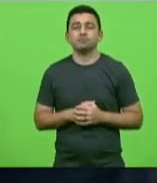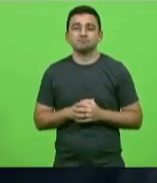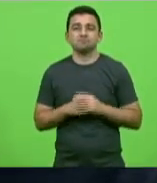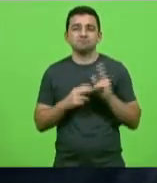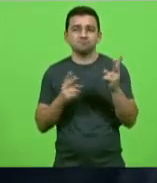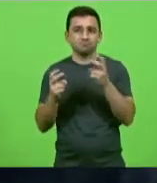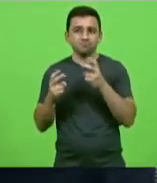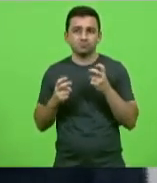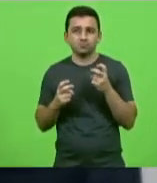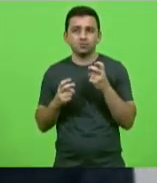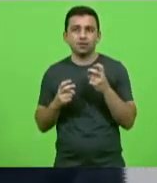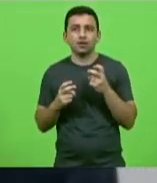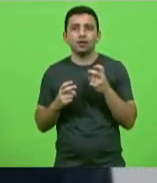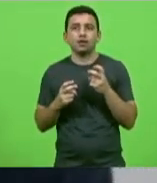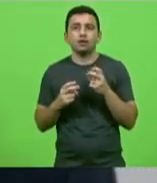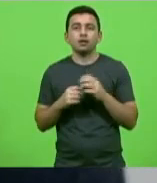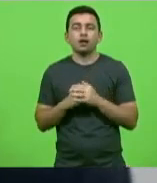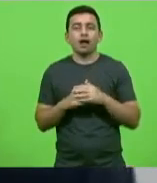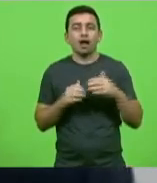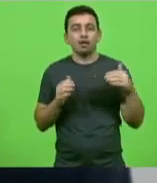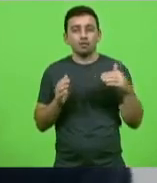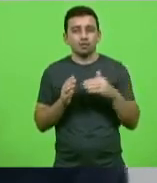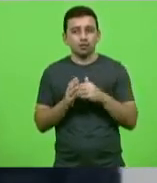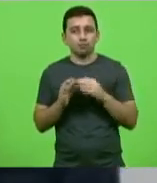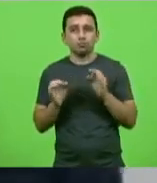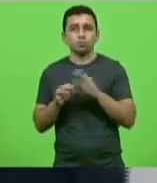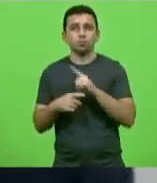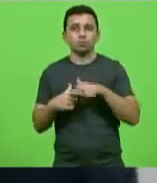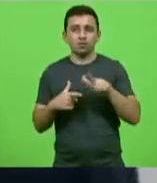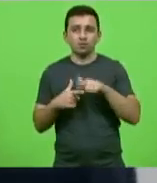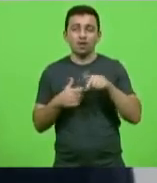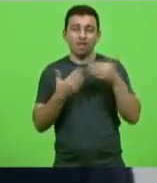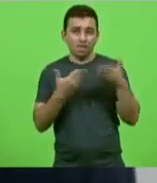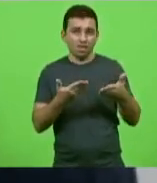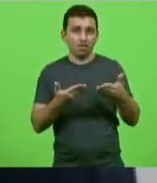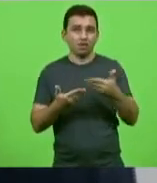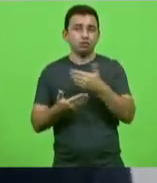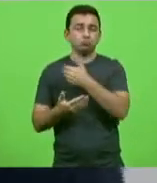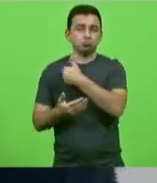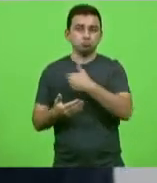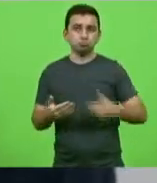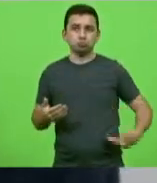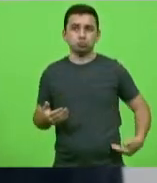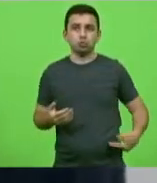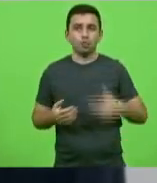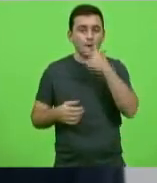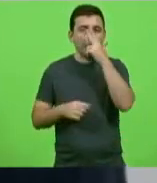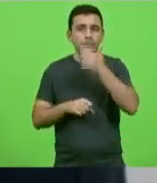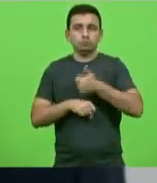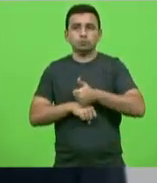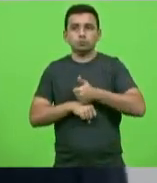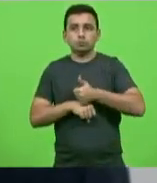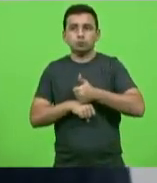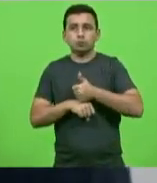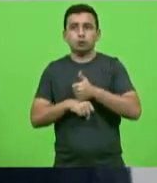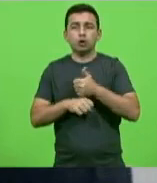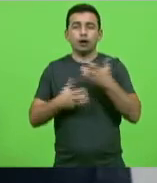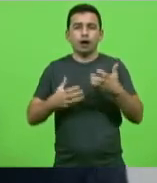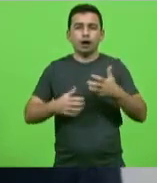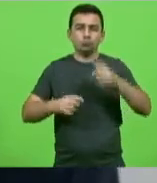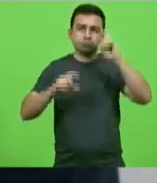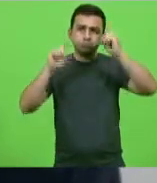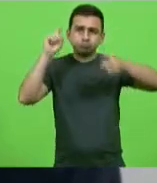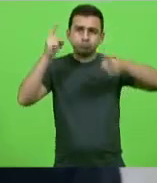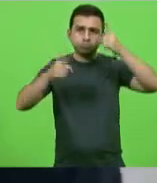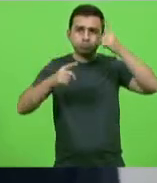Notadamente, até a agudização dos problemas, demonstrava Sua Excelência profissionalismo e abnegação à causa de comandar o